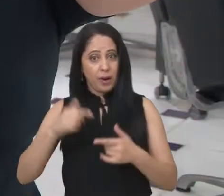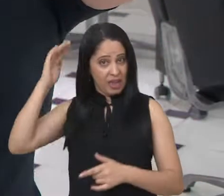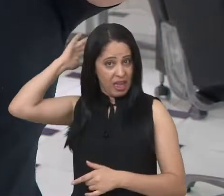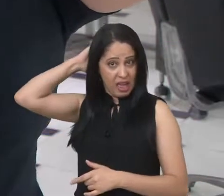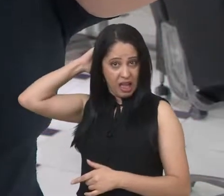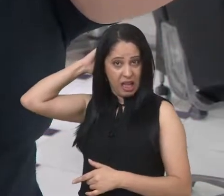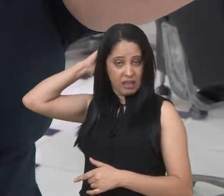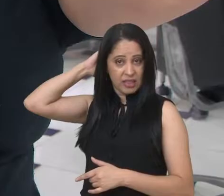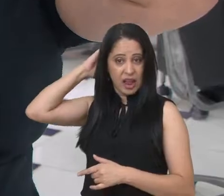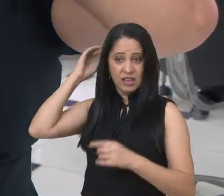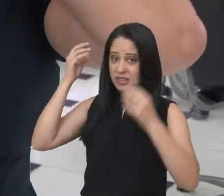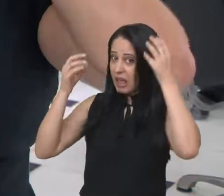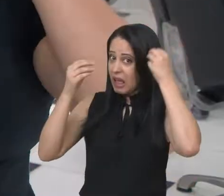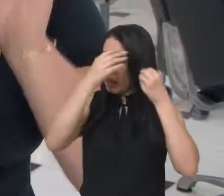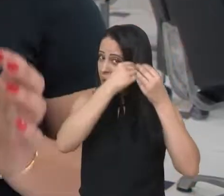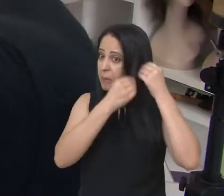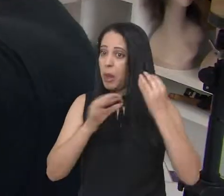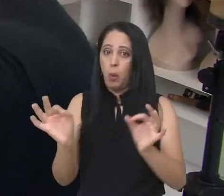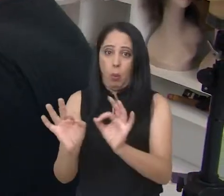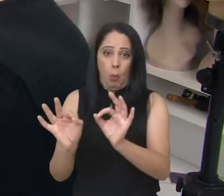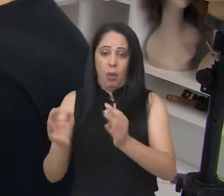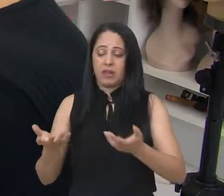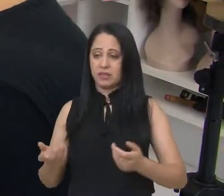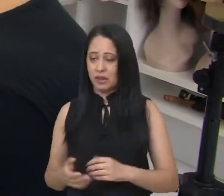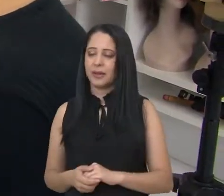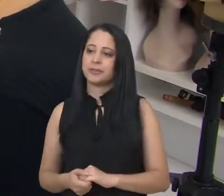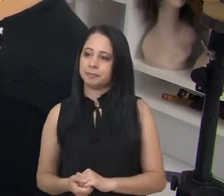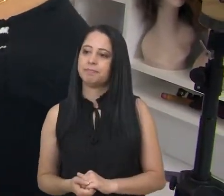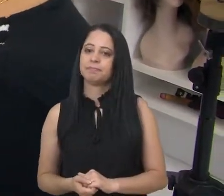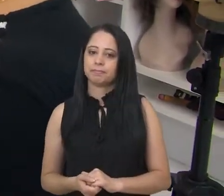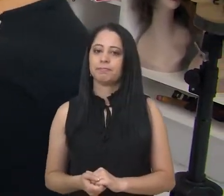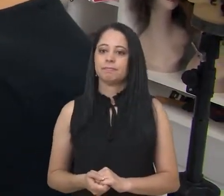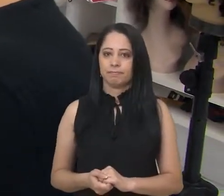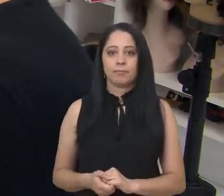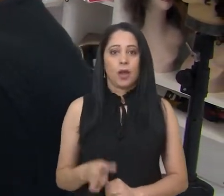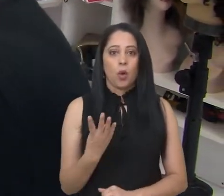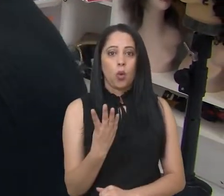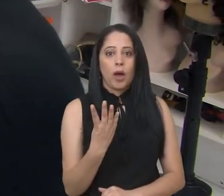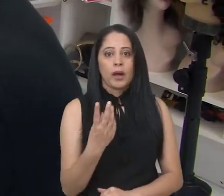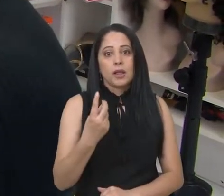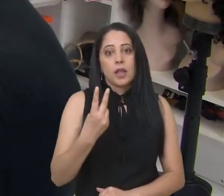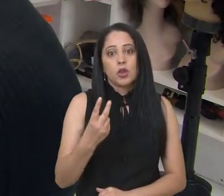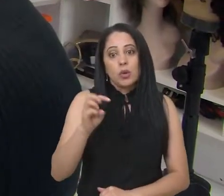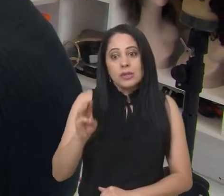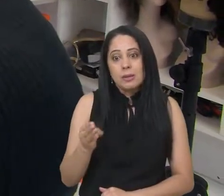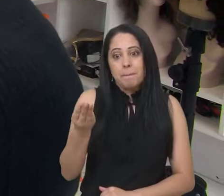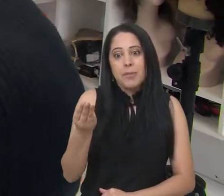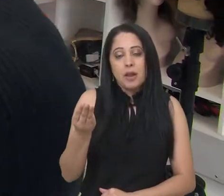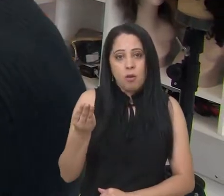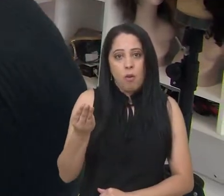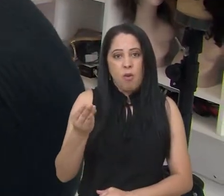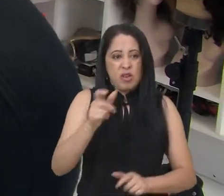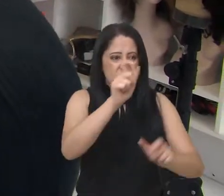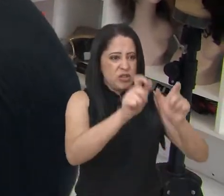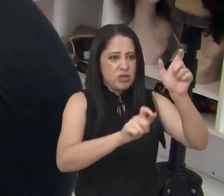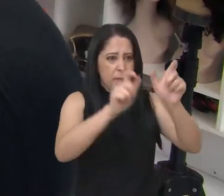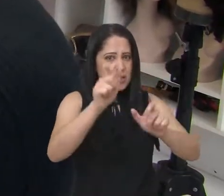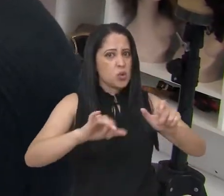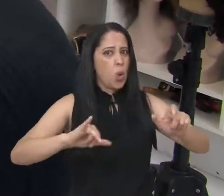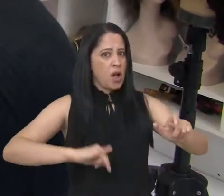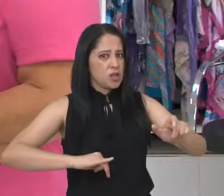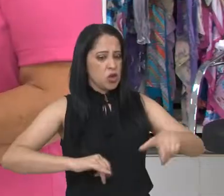da minha cabeça não tem cabelo, não cresceu. Assim como a Luana, ao menos 42 milhões de brasileiros sofrem